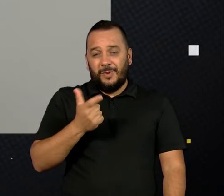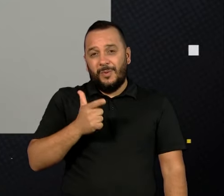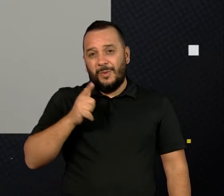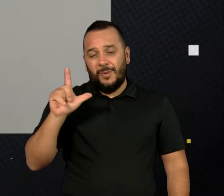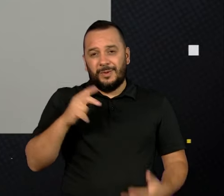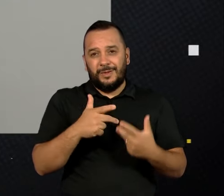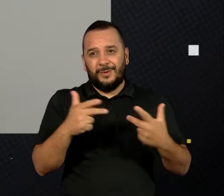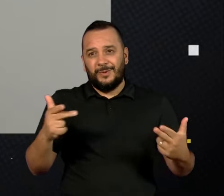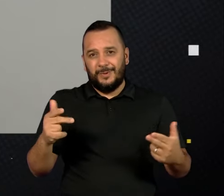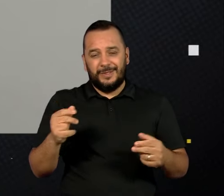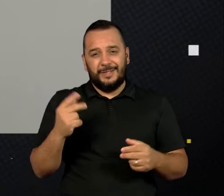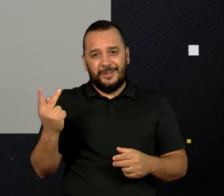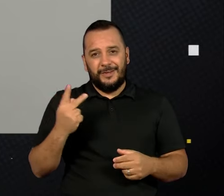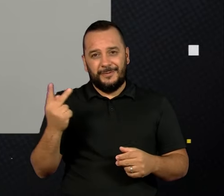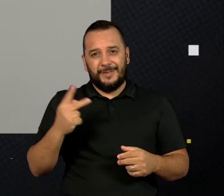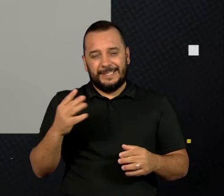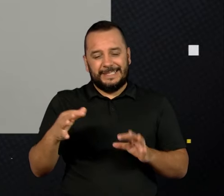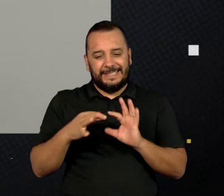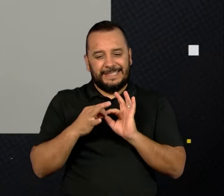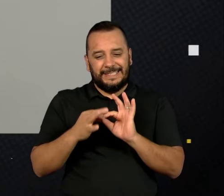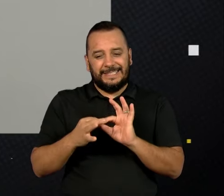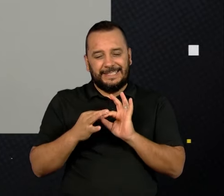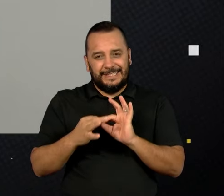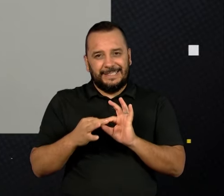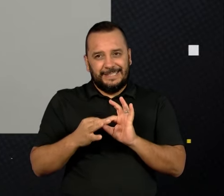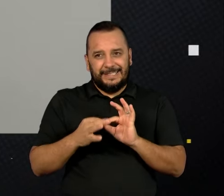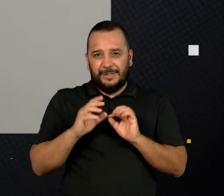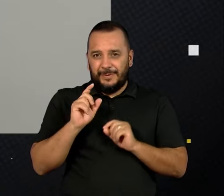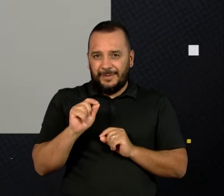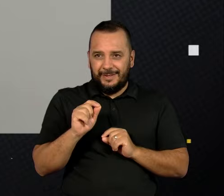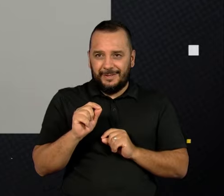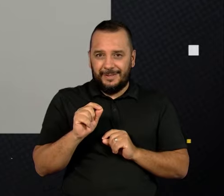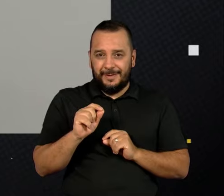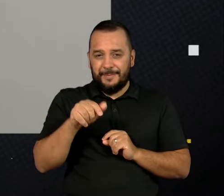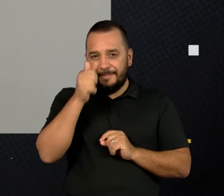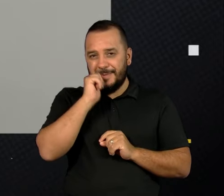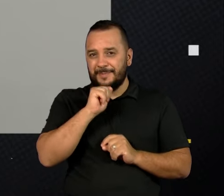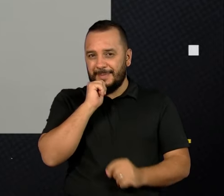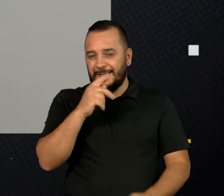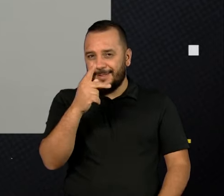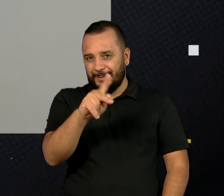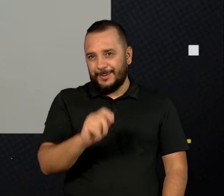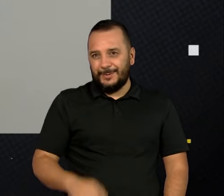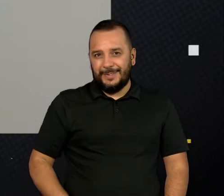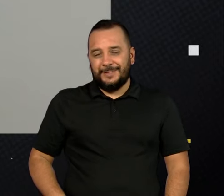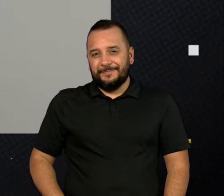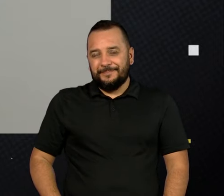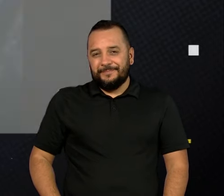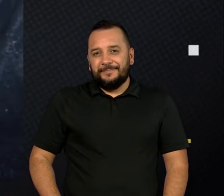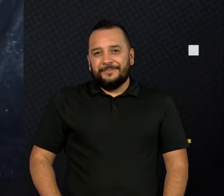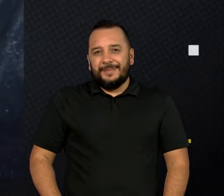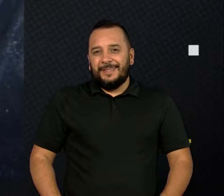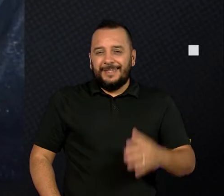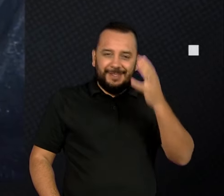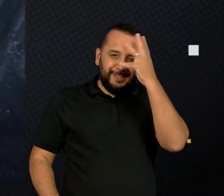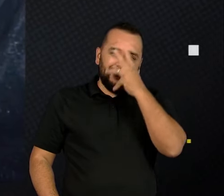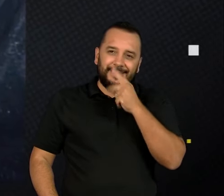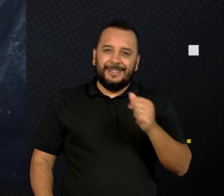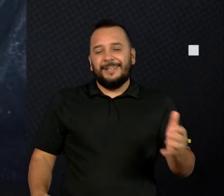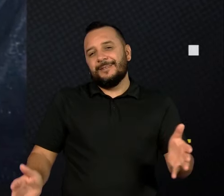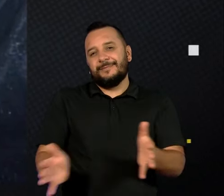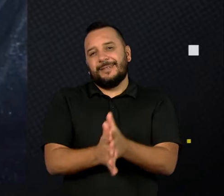que nos aproximava muito, que era a tua mamãe, essa linda, maravilhosa